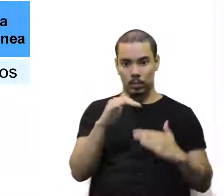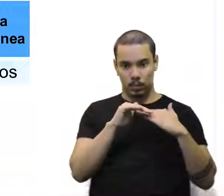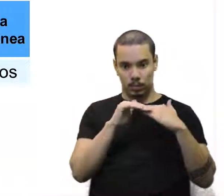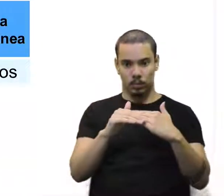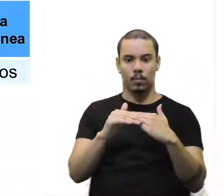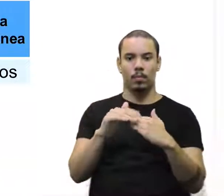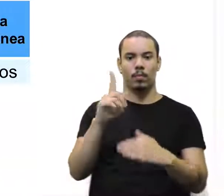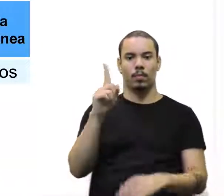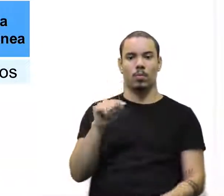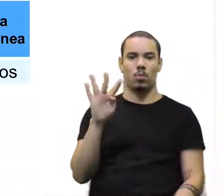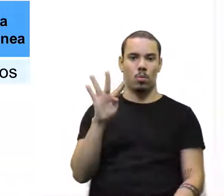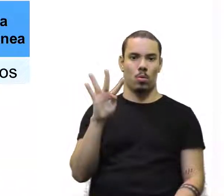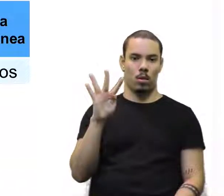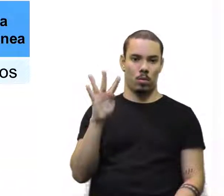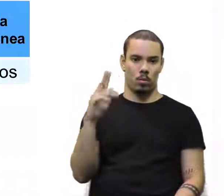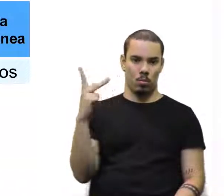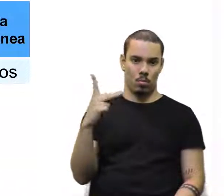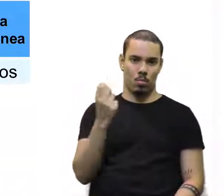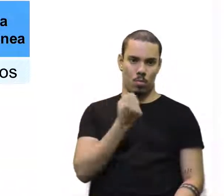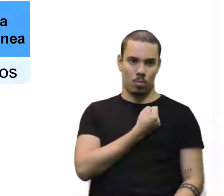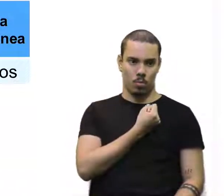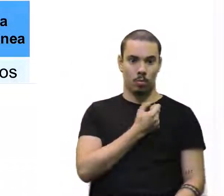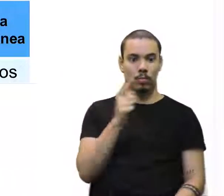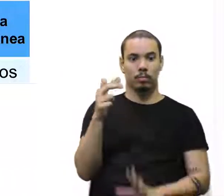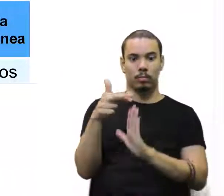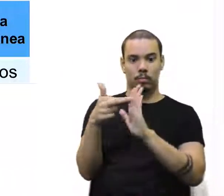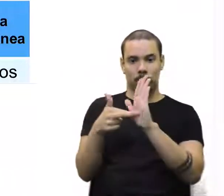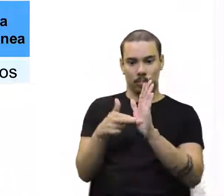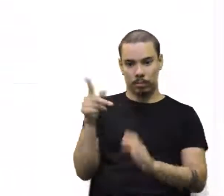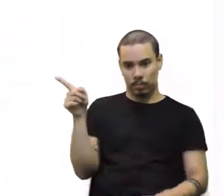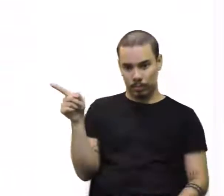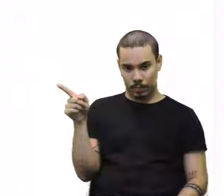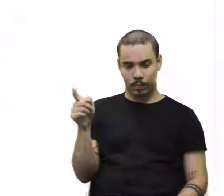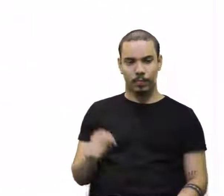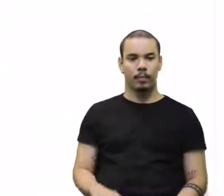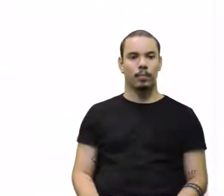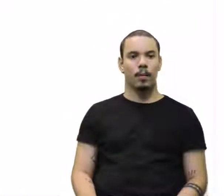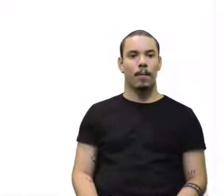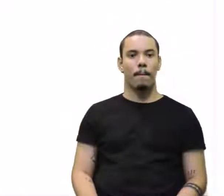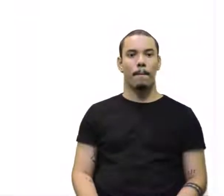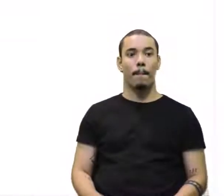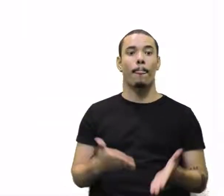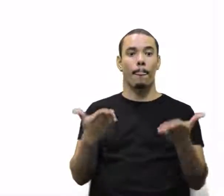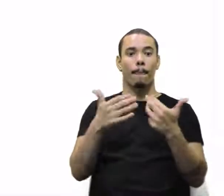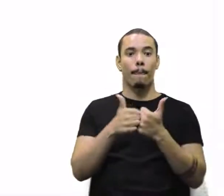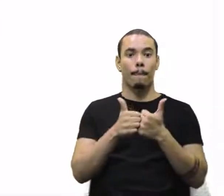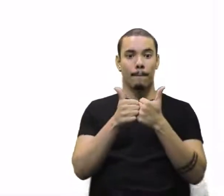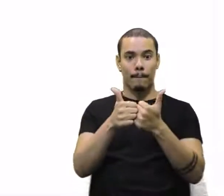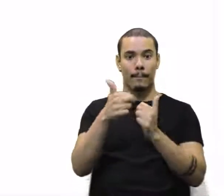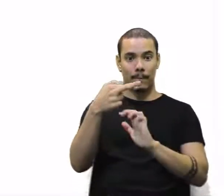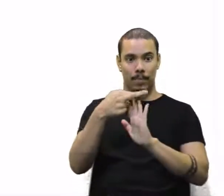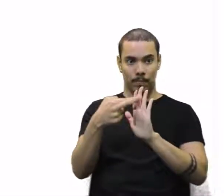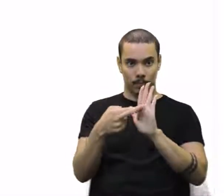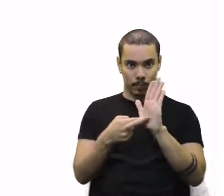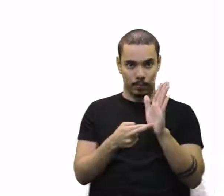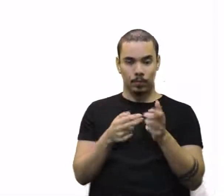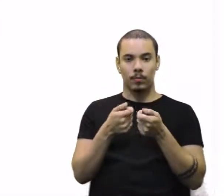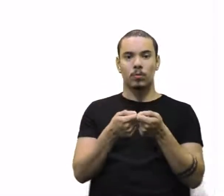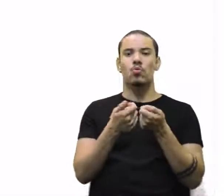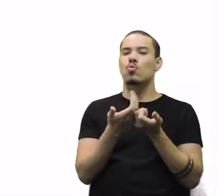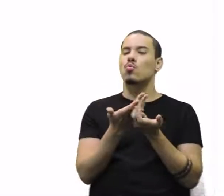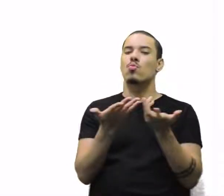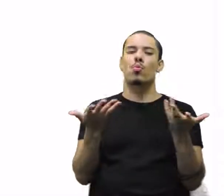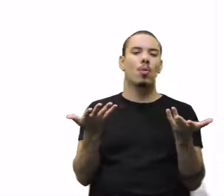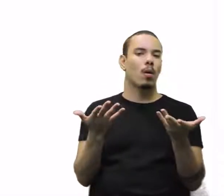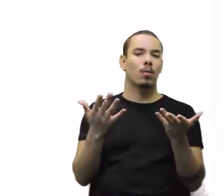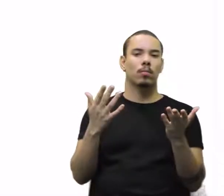4 pontos. Beleza? Essa aqui é a regrinha do jogo. E aí ele vem. De acordo com as regras do jogo,